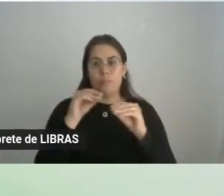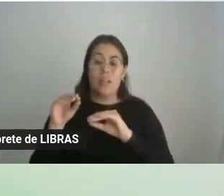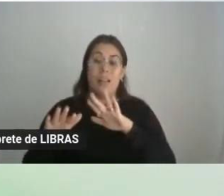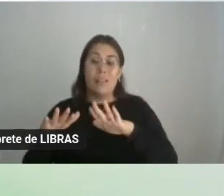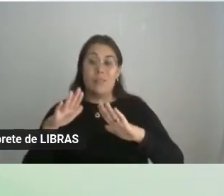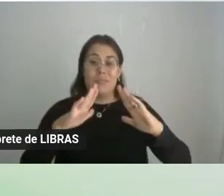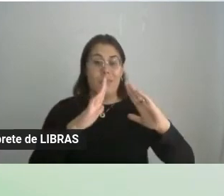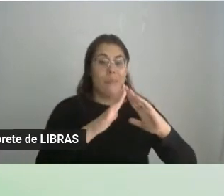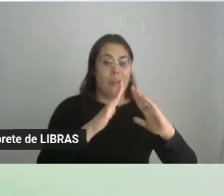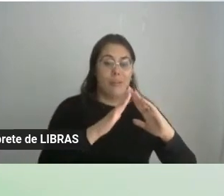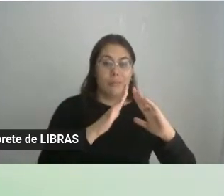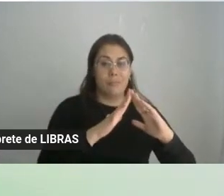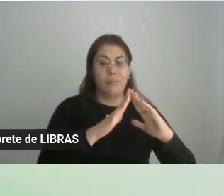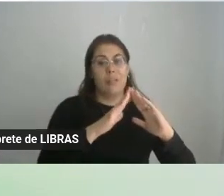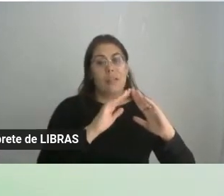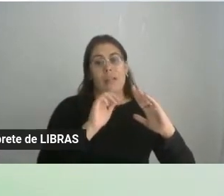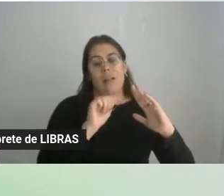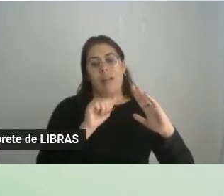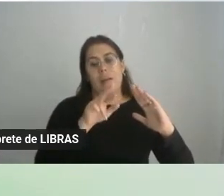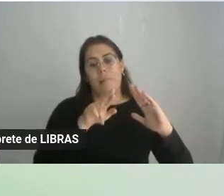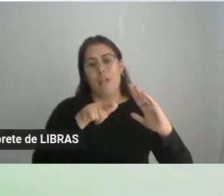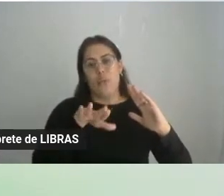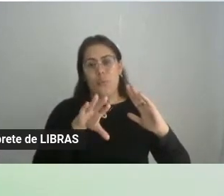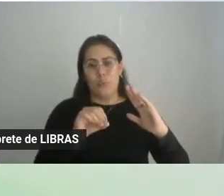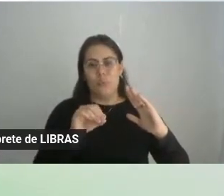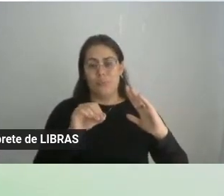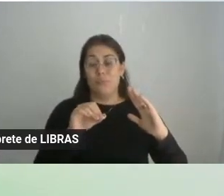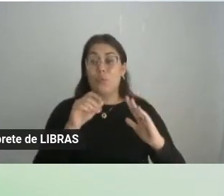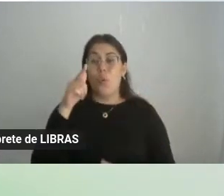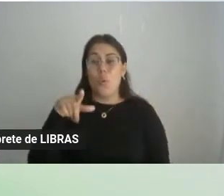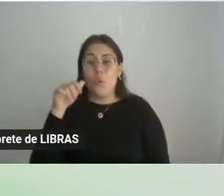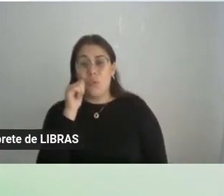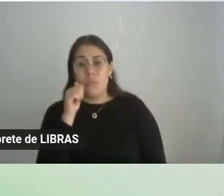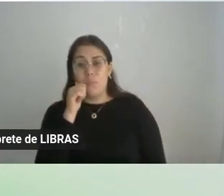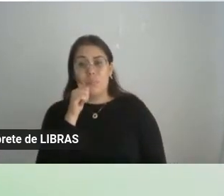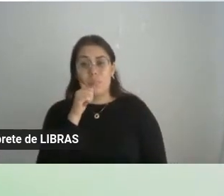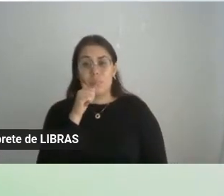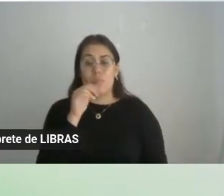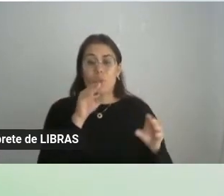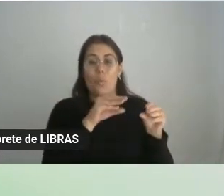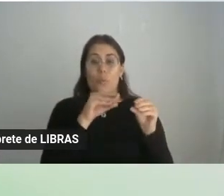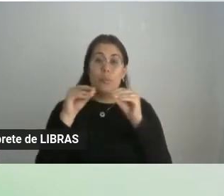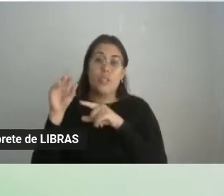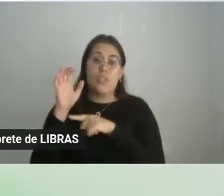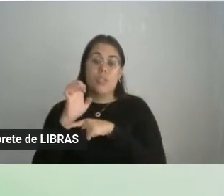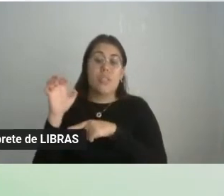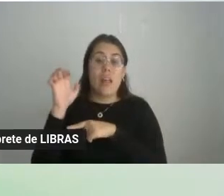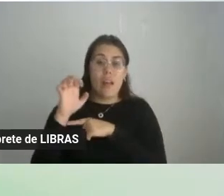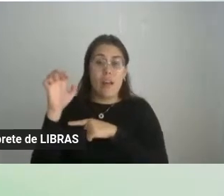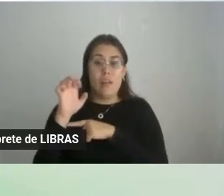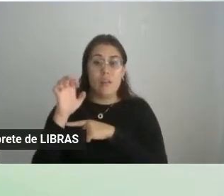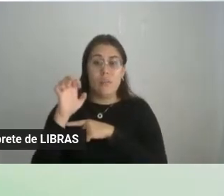daquela escola também, vai para casa-abrigo. Outras mulheres acabam mudando de estado até. Ou